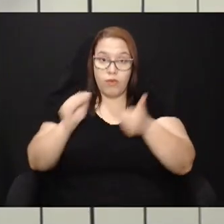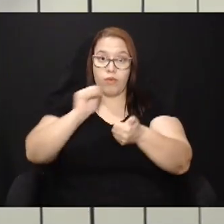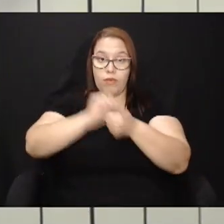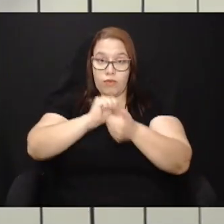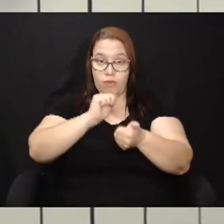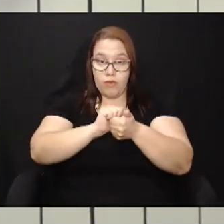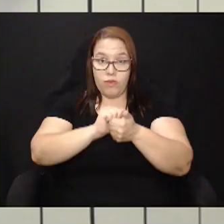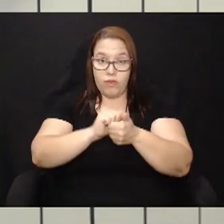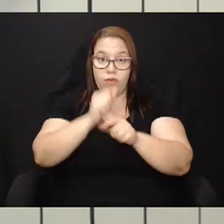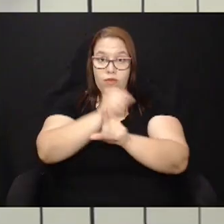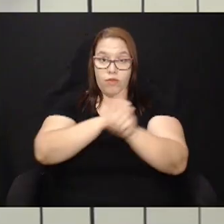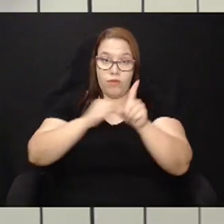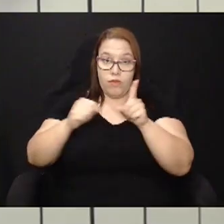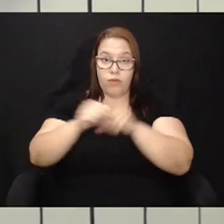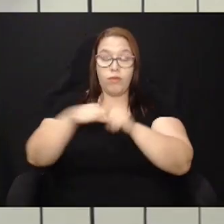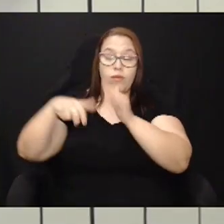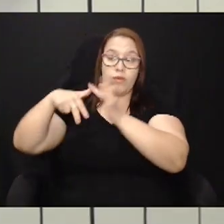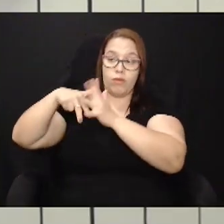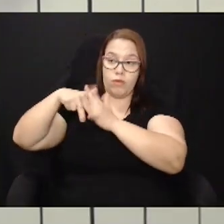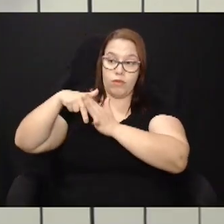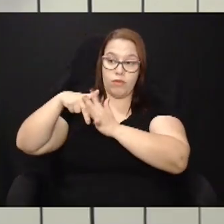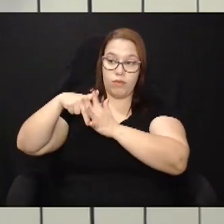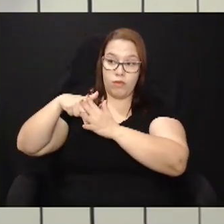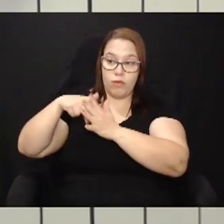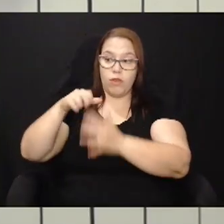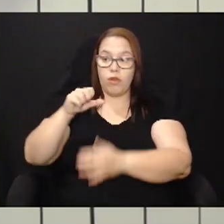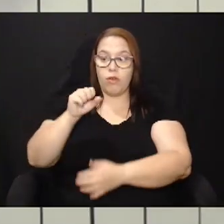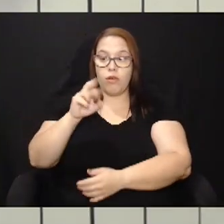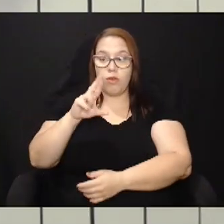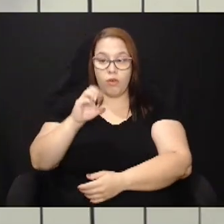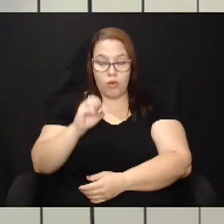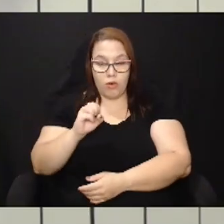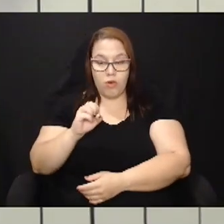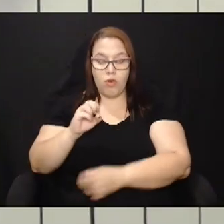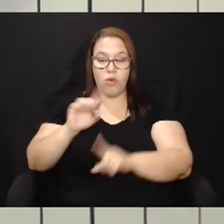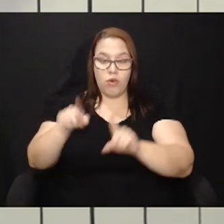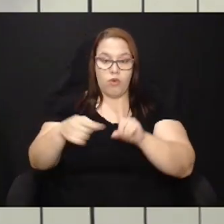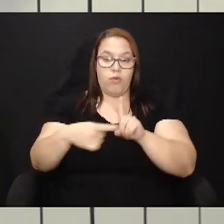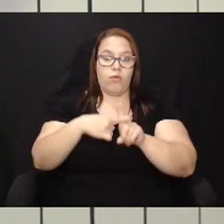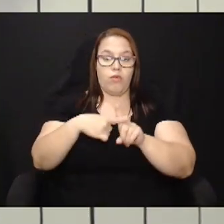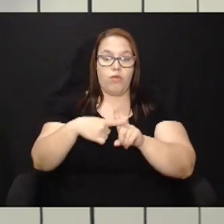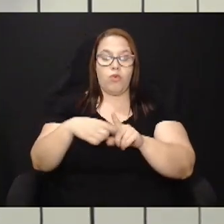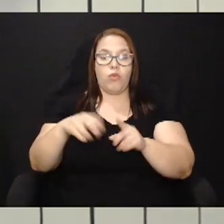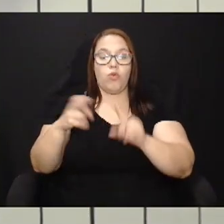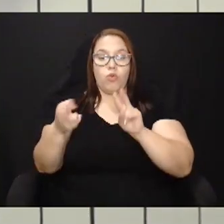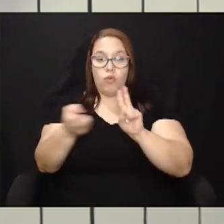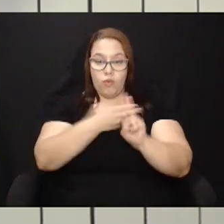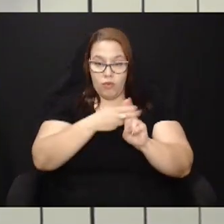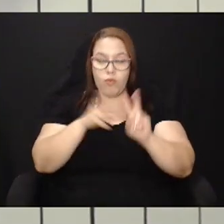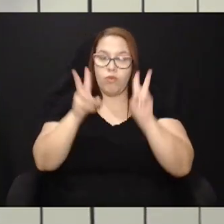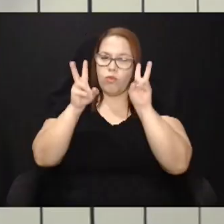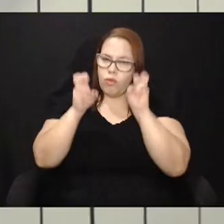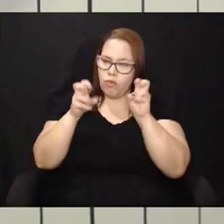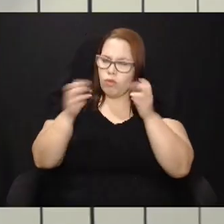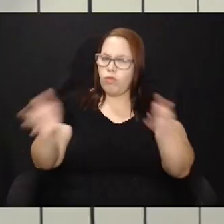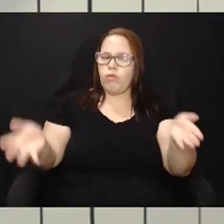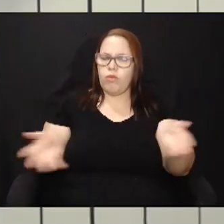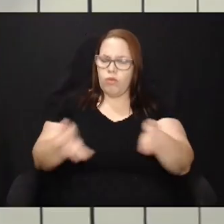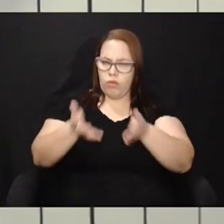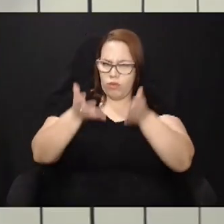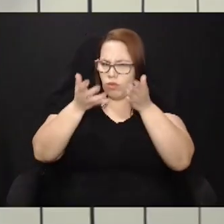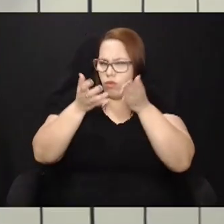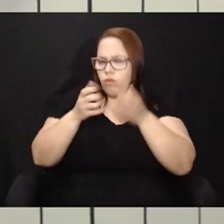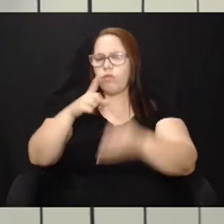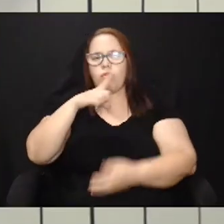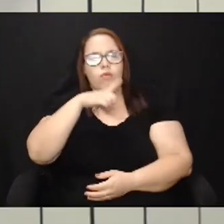assistência aos pacientes soropositivos do SUS municipal. Então, sobre esta iniciativa, se existe alguma